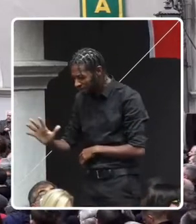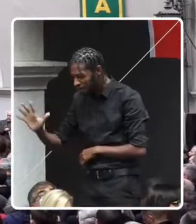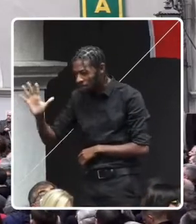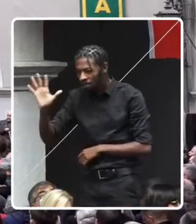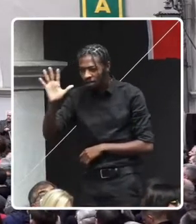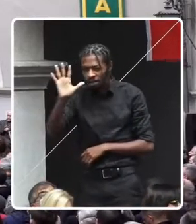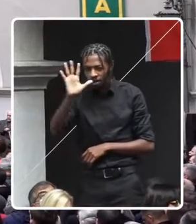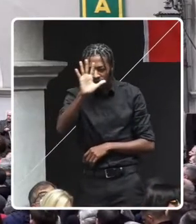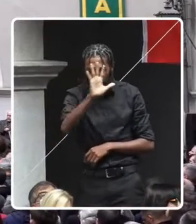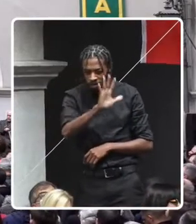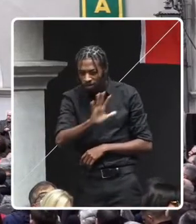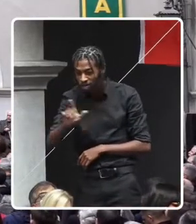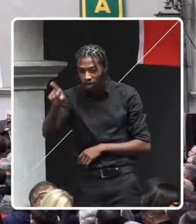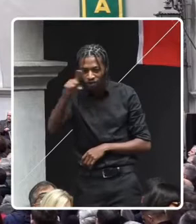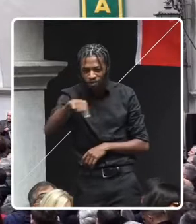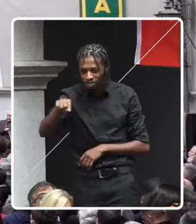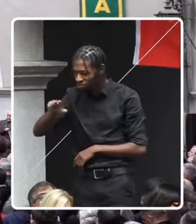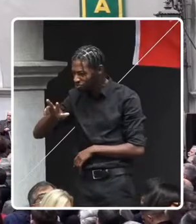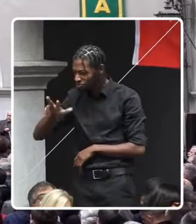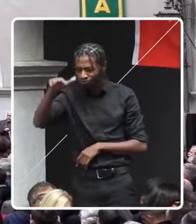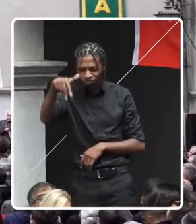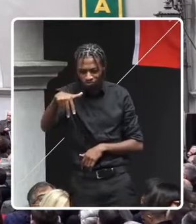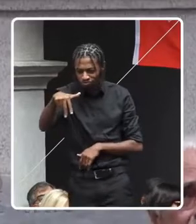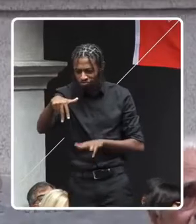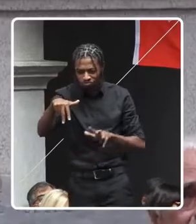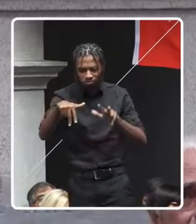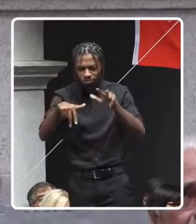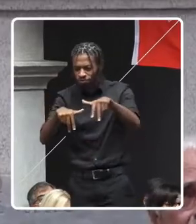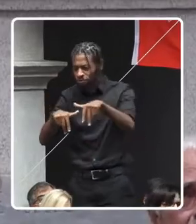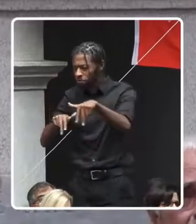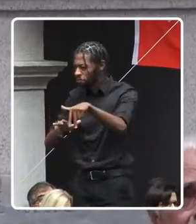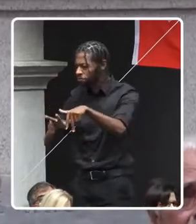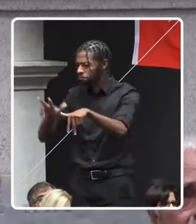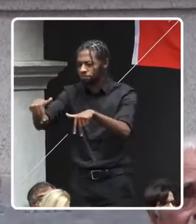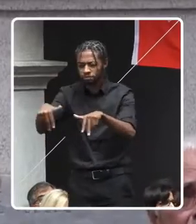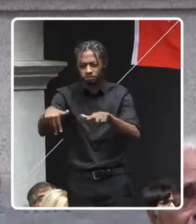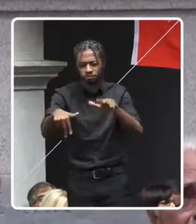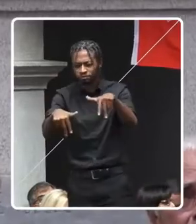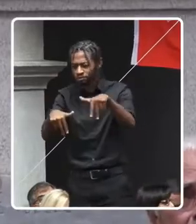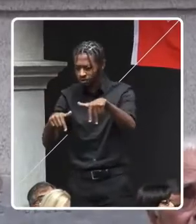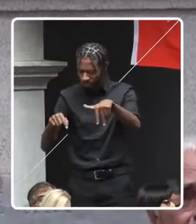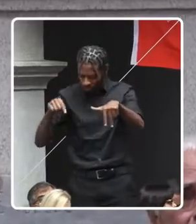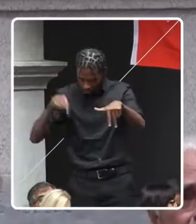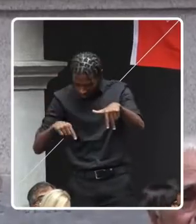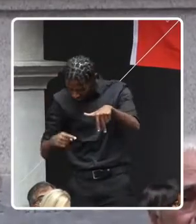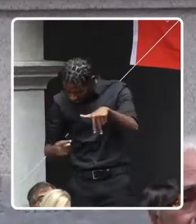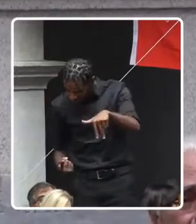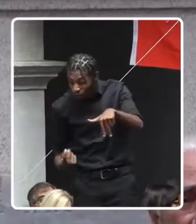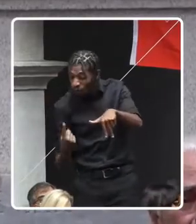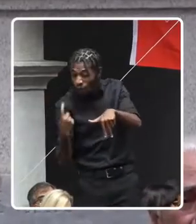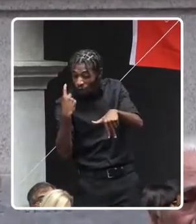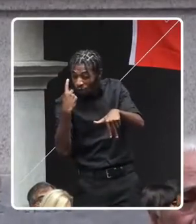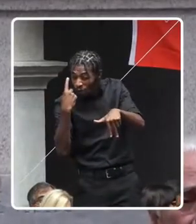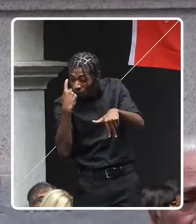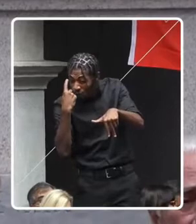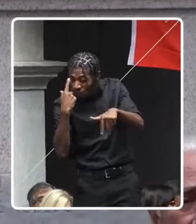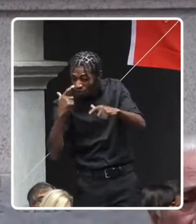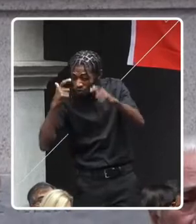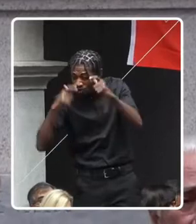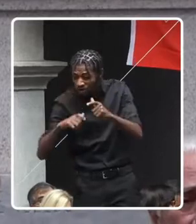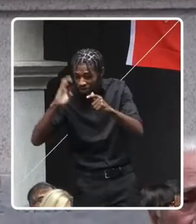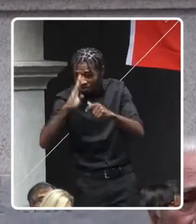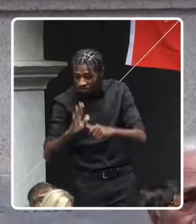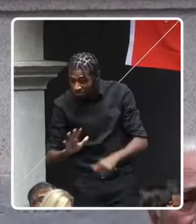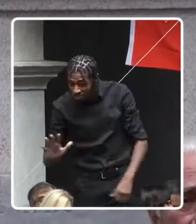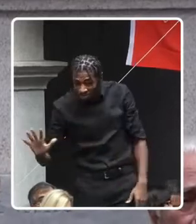o espaço que vocês pisam, seja o único no Brasil inteiro, onde